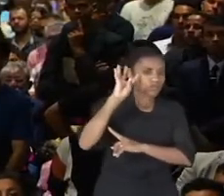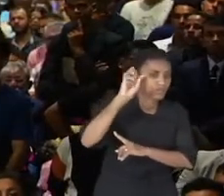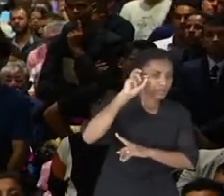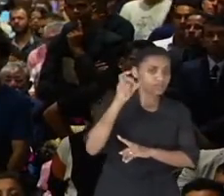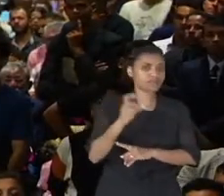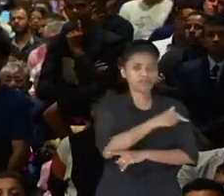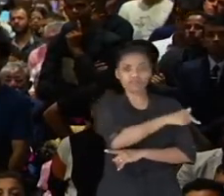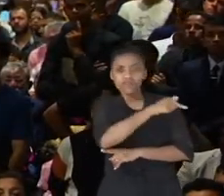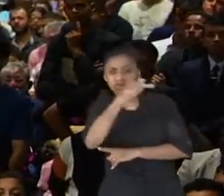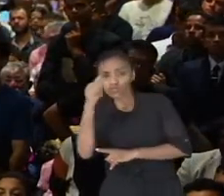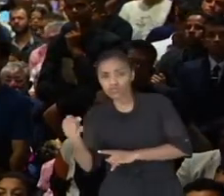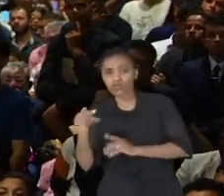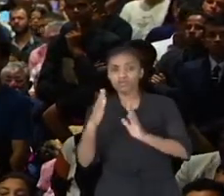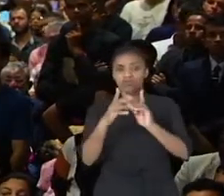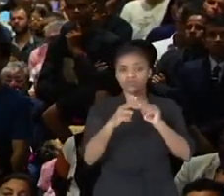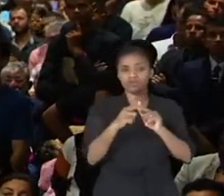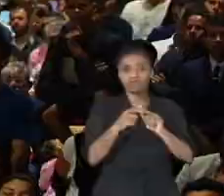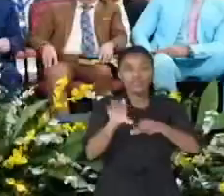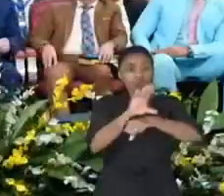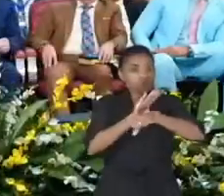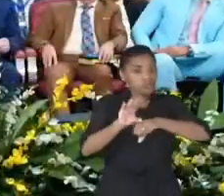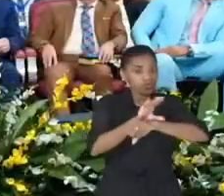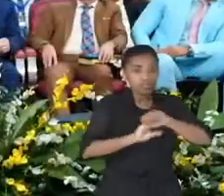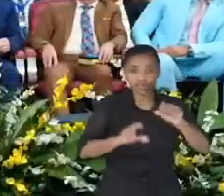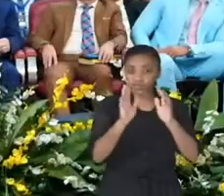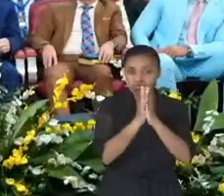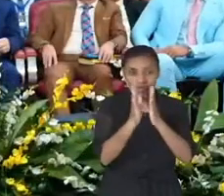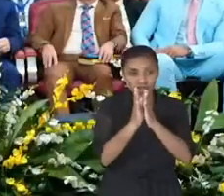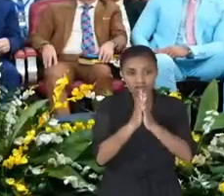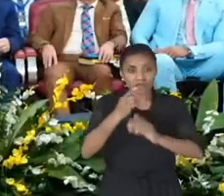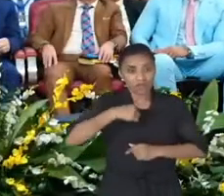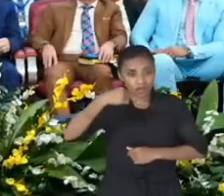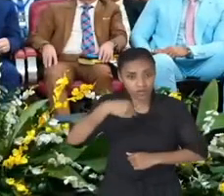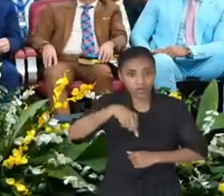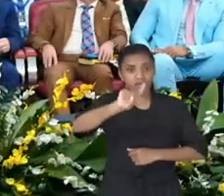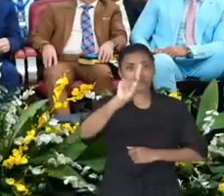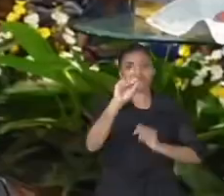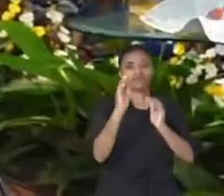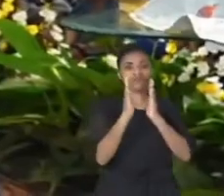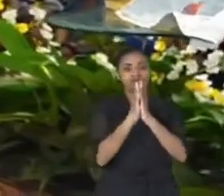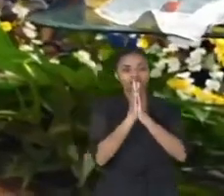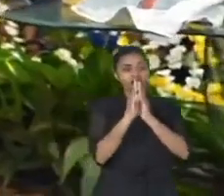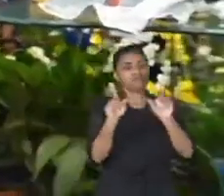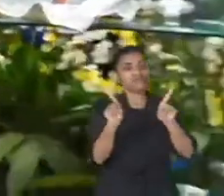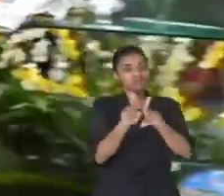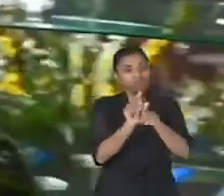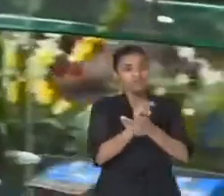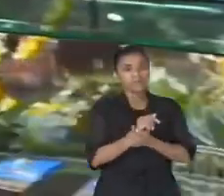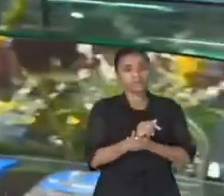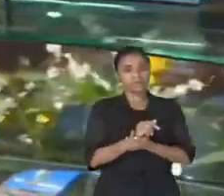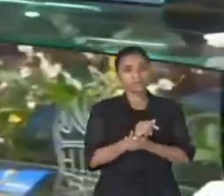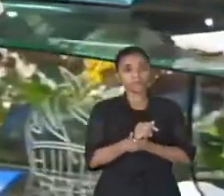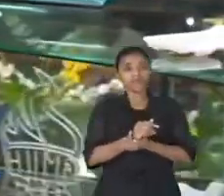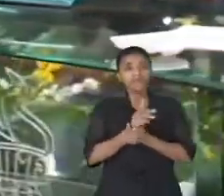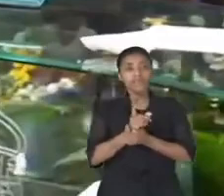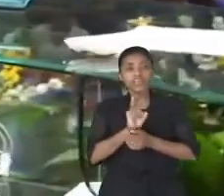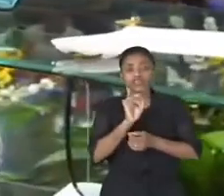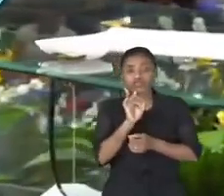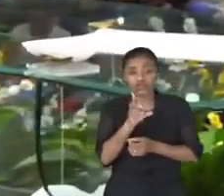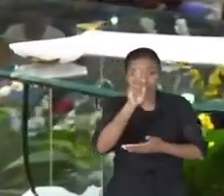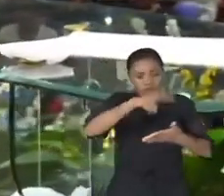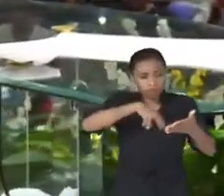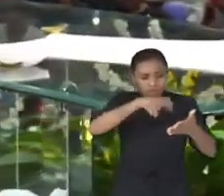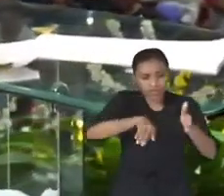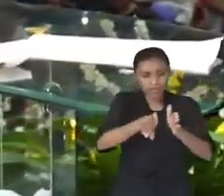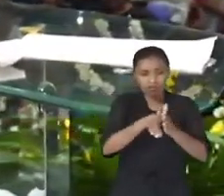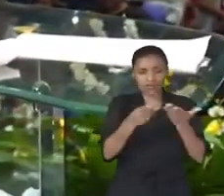oração, que as irmãs do círculo de oração oravam uma hora antes, ajoelhada, lá estava a gente. A gente só bebia dessa fonte, a gente só lia a Bíblia,